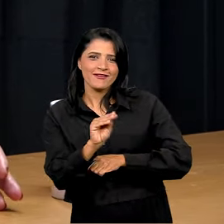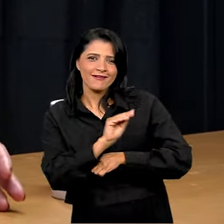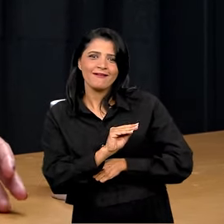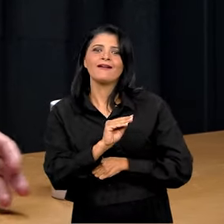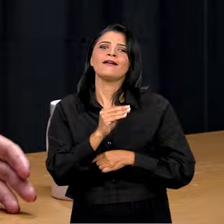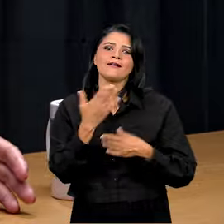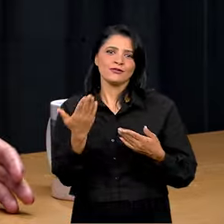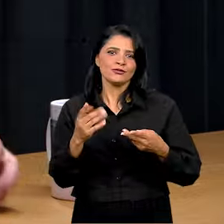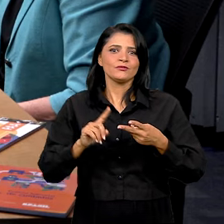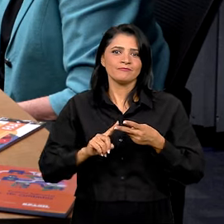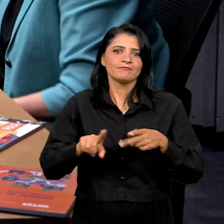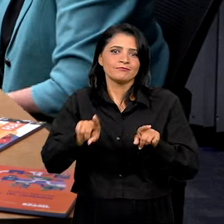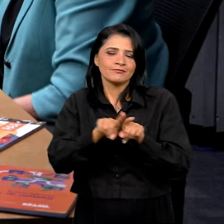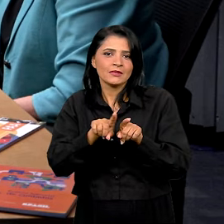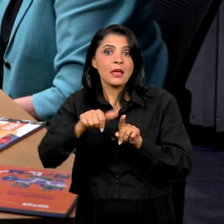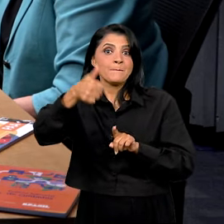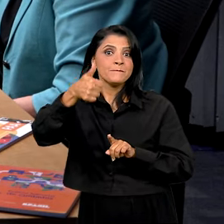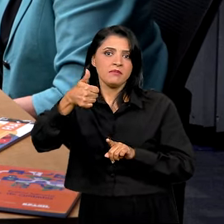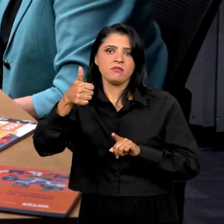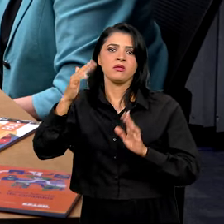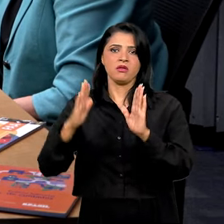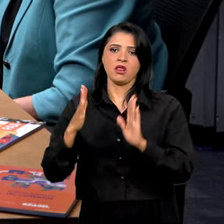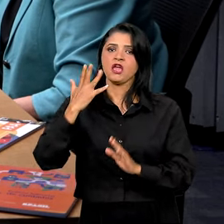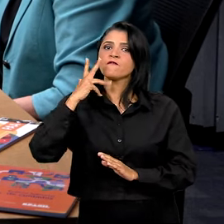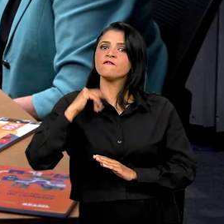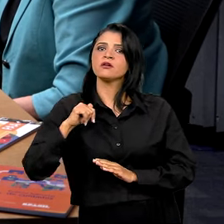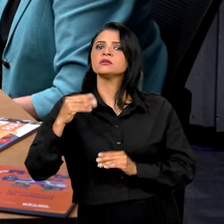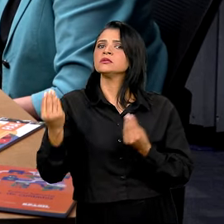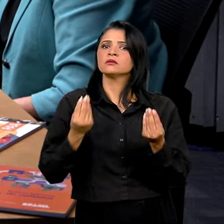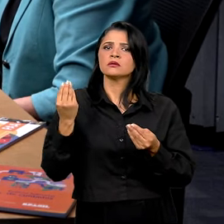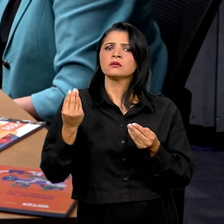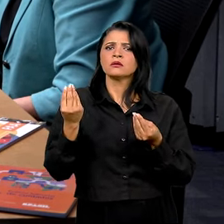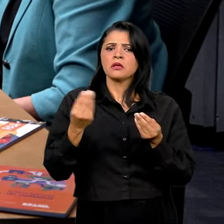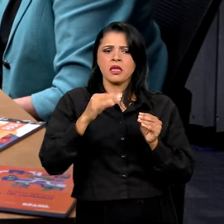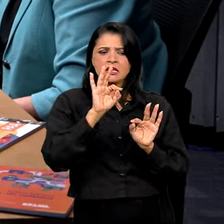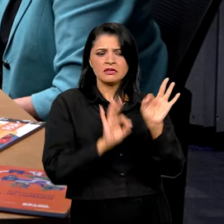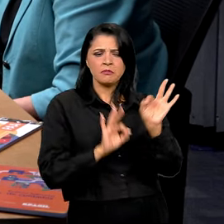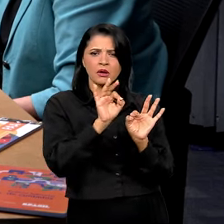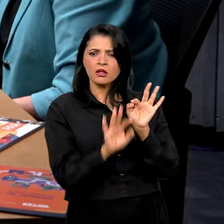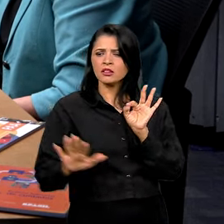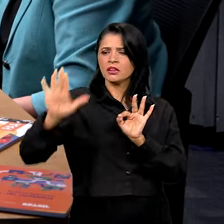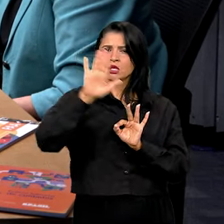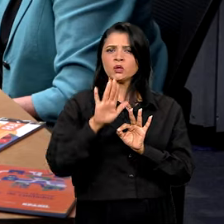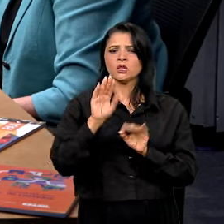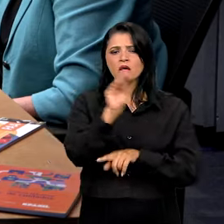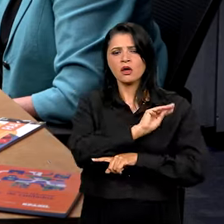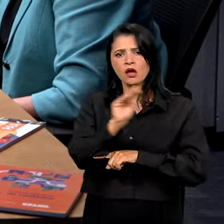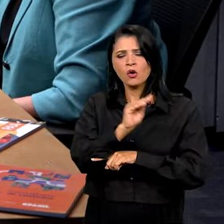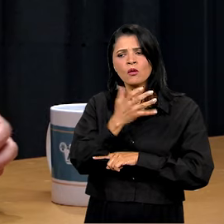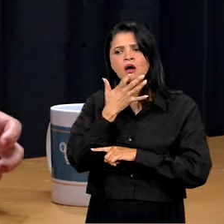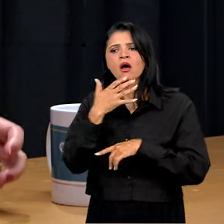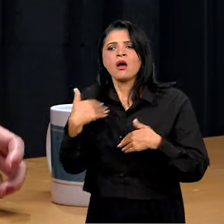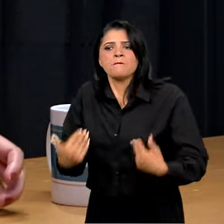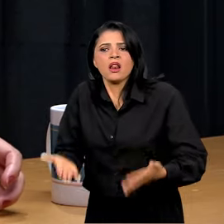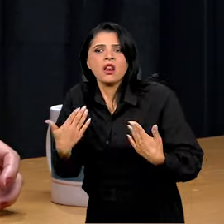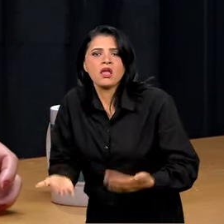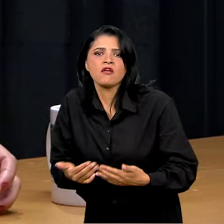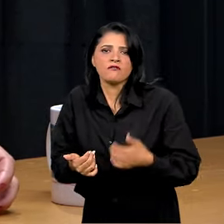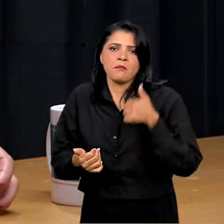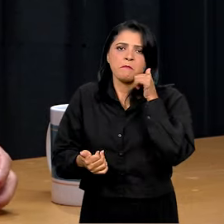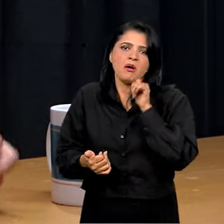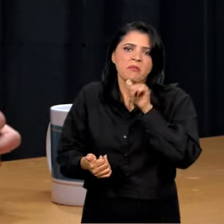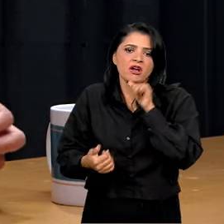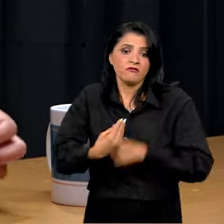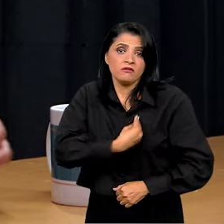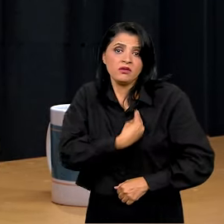Cuidado ao cuidado e no caso na primeira infância eh como que o Plano Nacional de cuidados pretende aliviar a sobrecarga